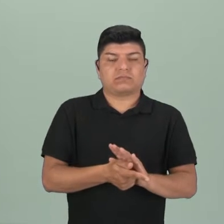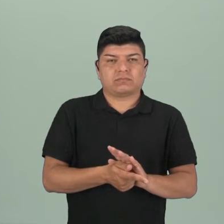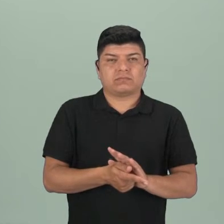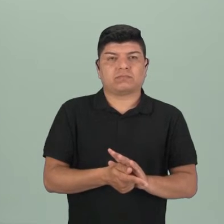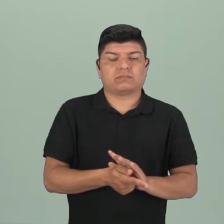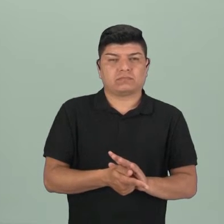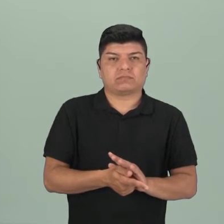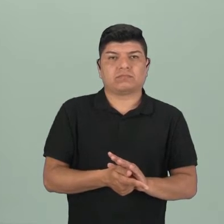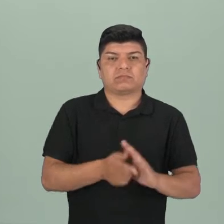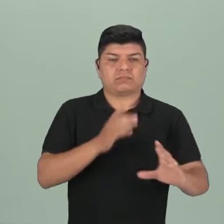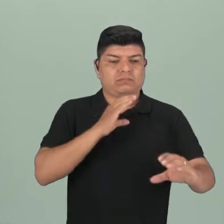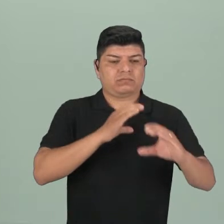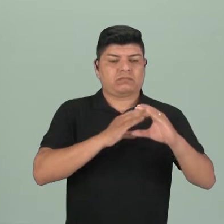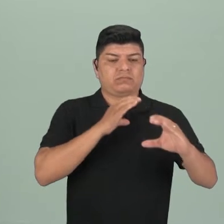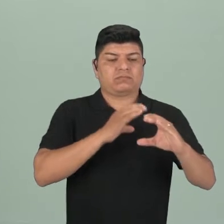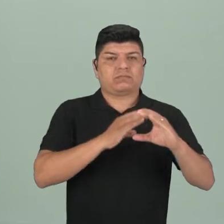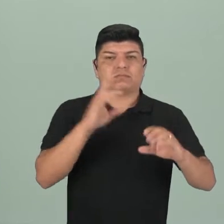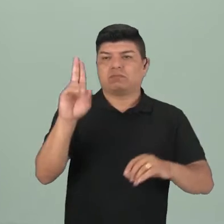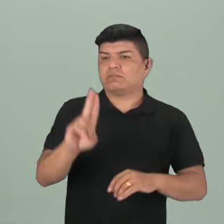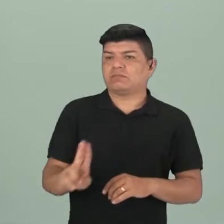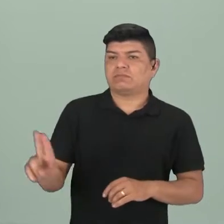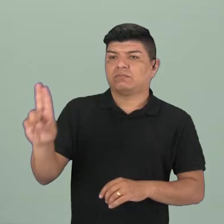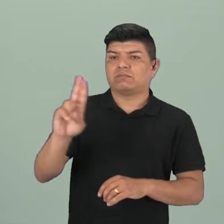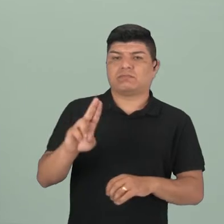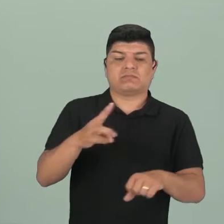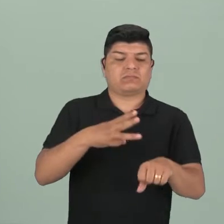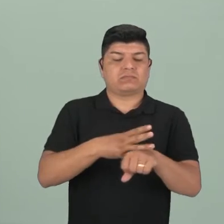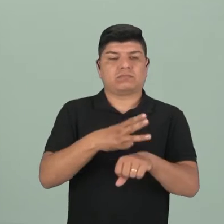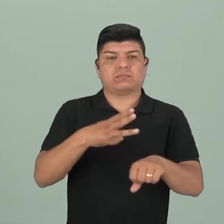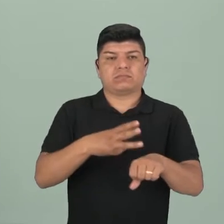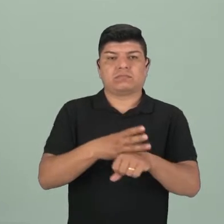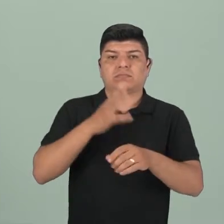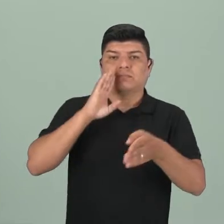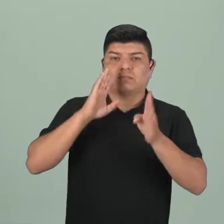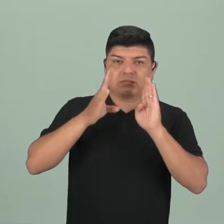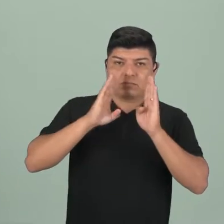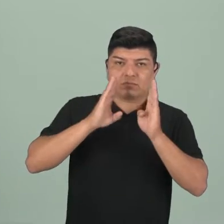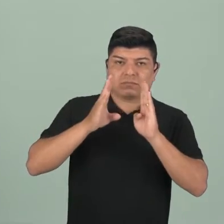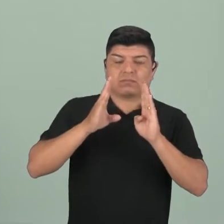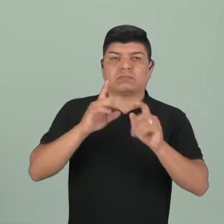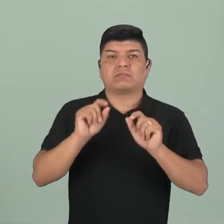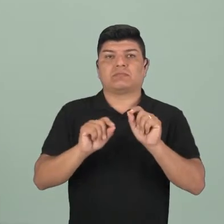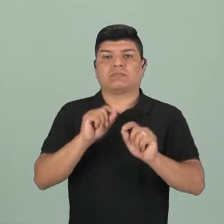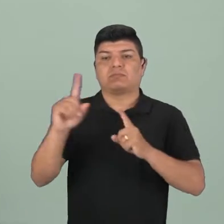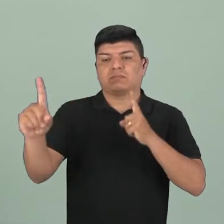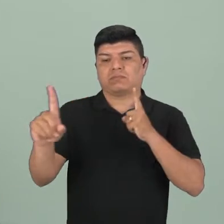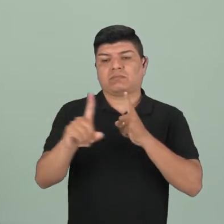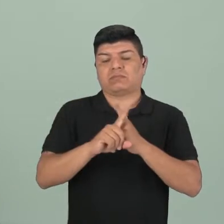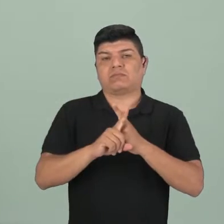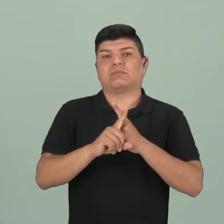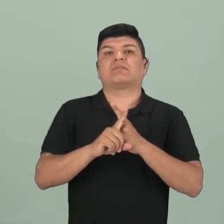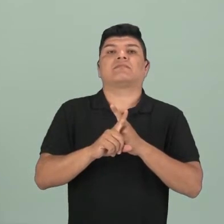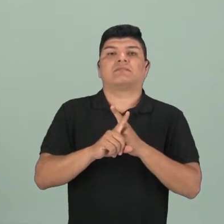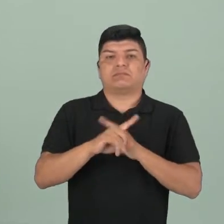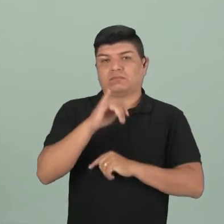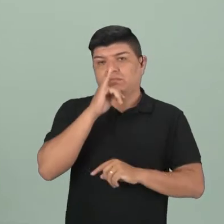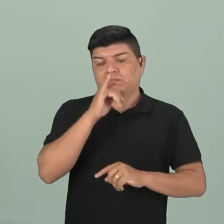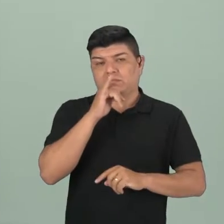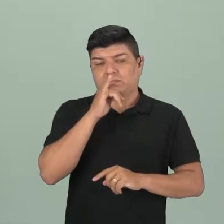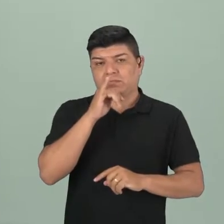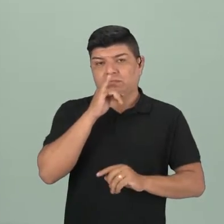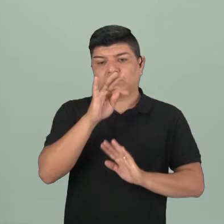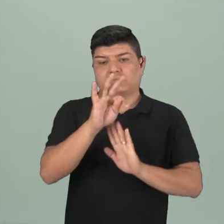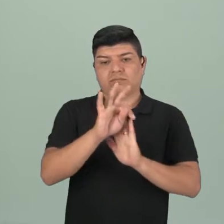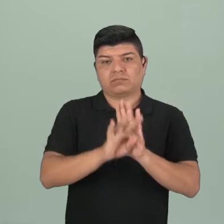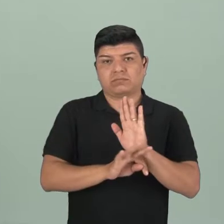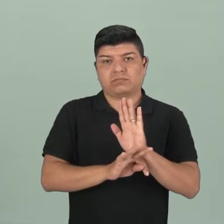qualquer meio de comunicação que eu utilizar, WhatsApp, Facebook, eu vou encontrar uma tipologia dessa daí,